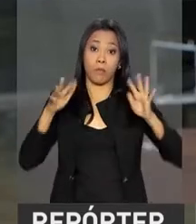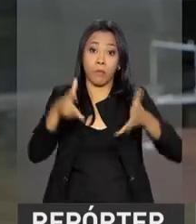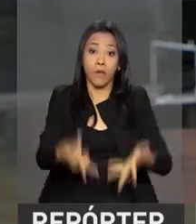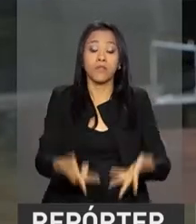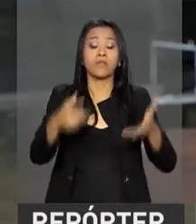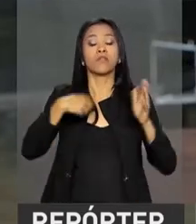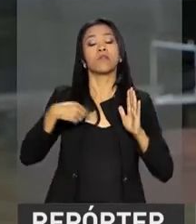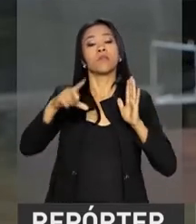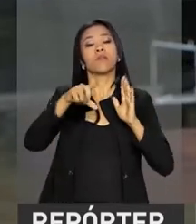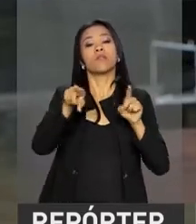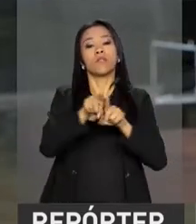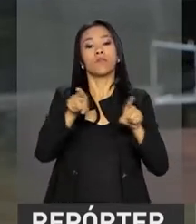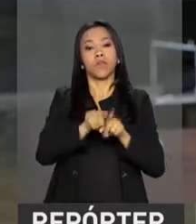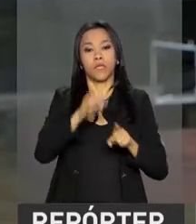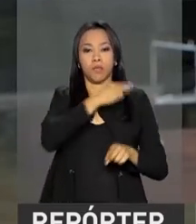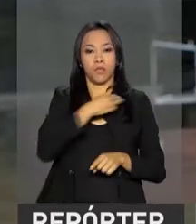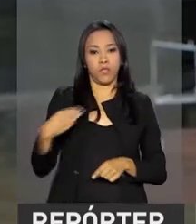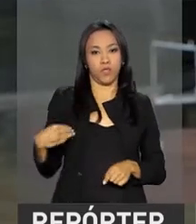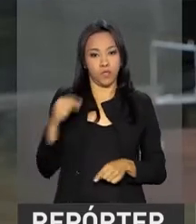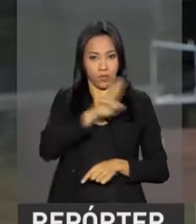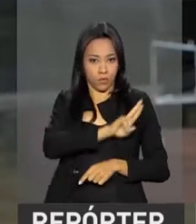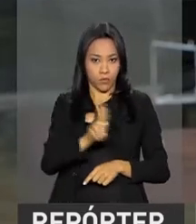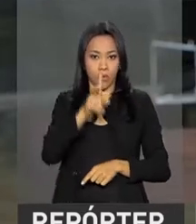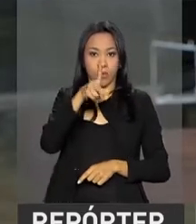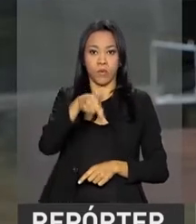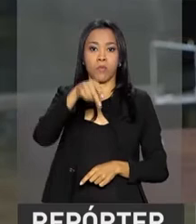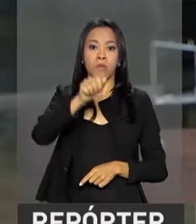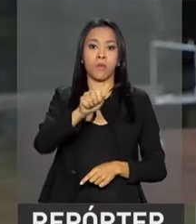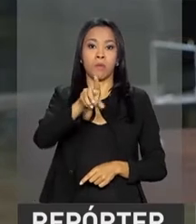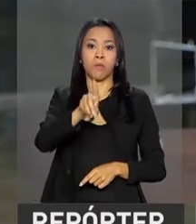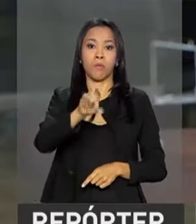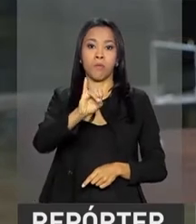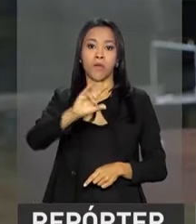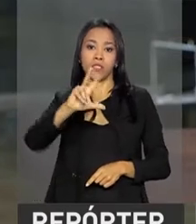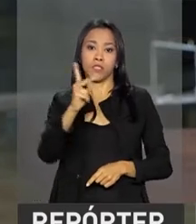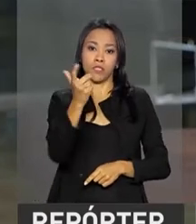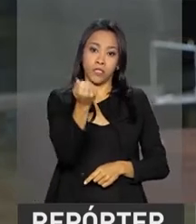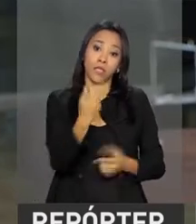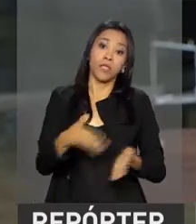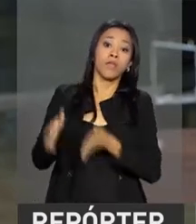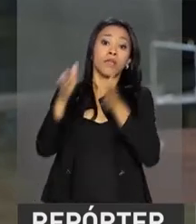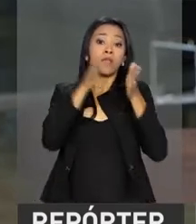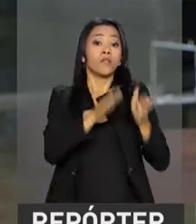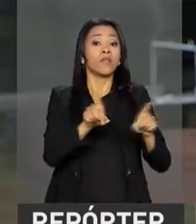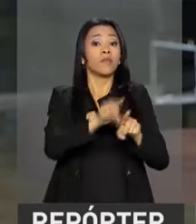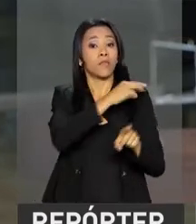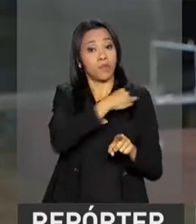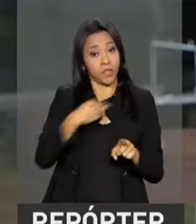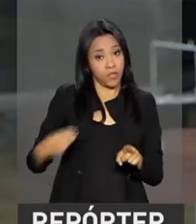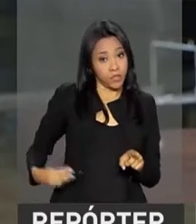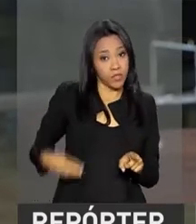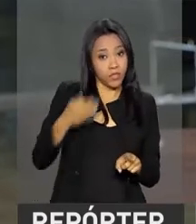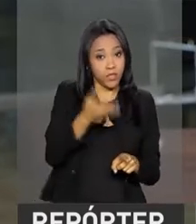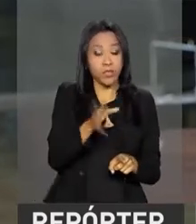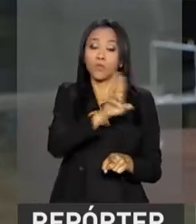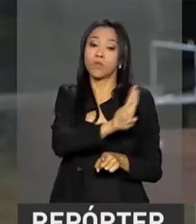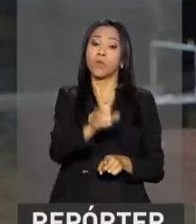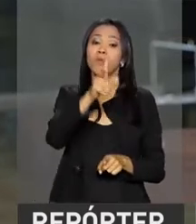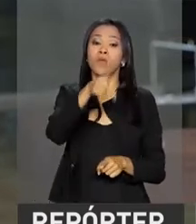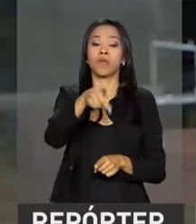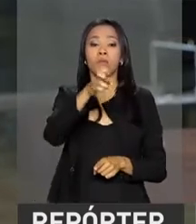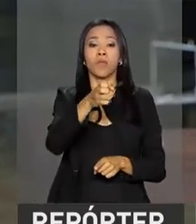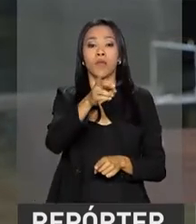Civil da Presidência, Eliseu Padilha, e do ministro da Indústria, Comércio Exterior e Serviços, Marcos Pereira.